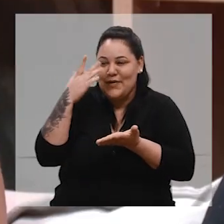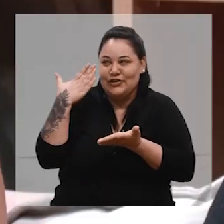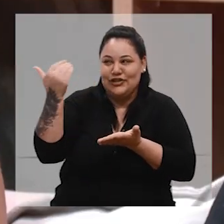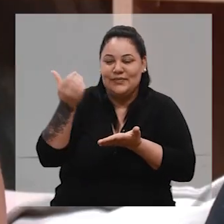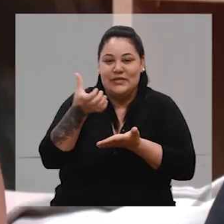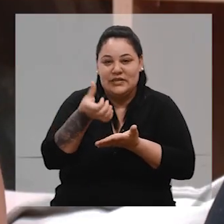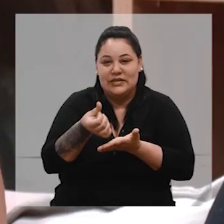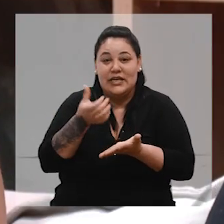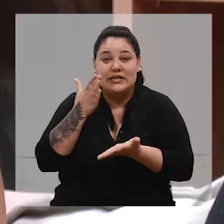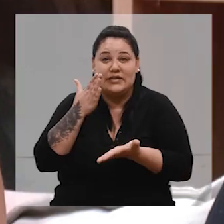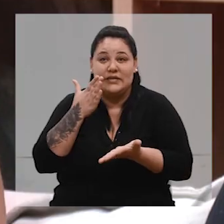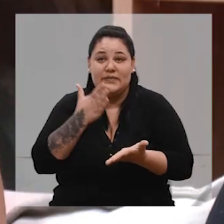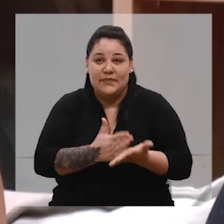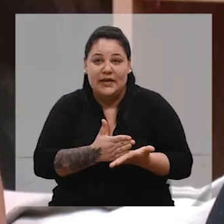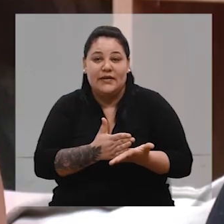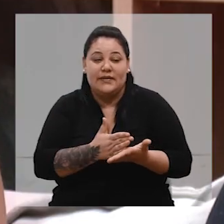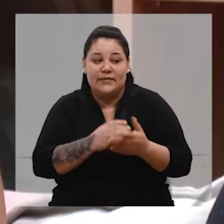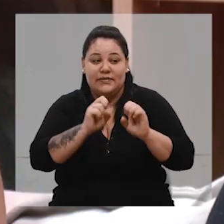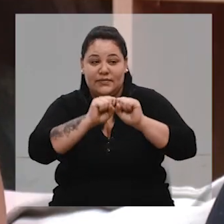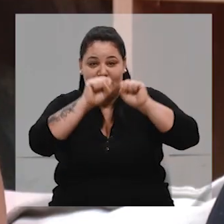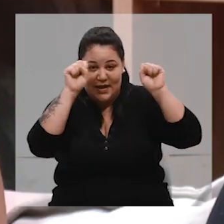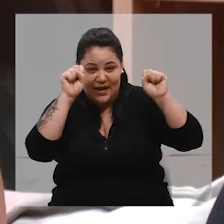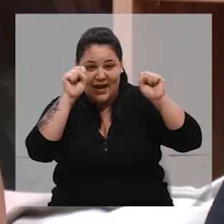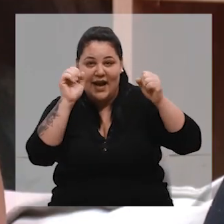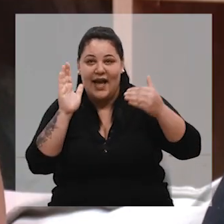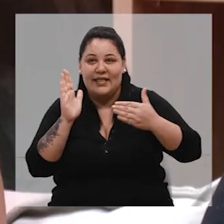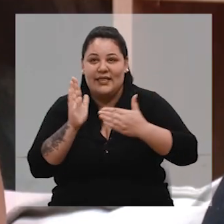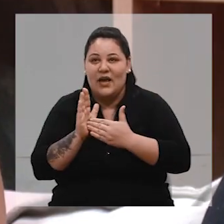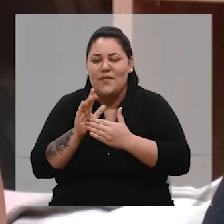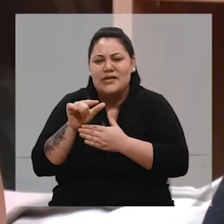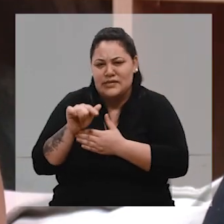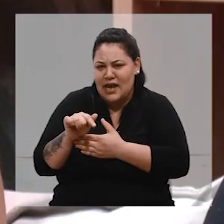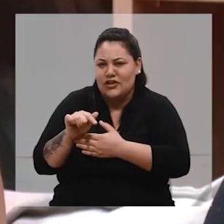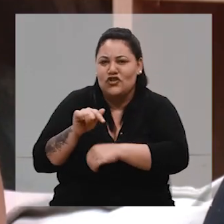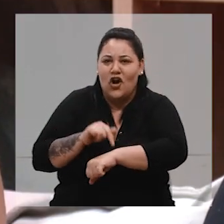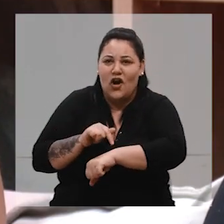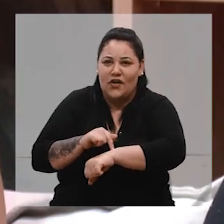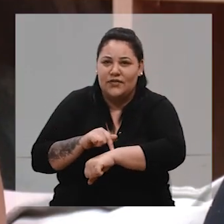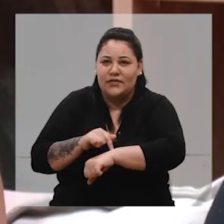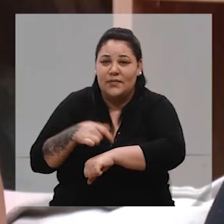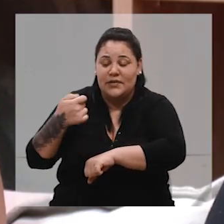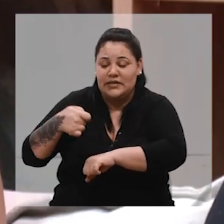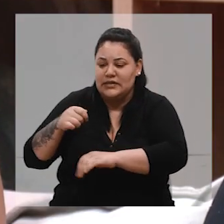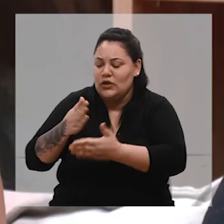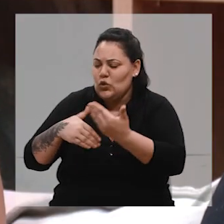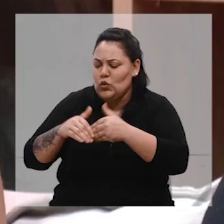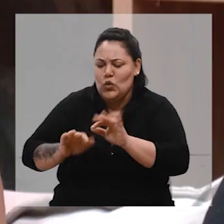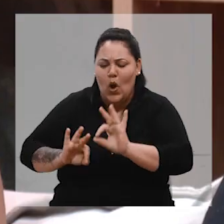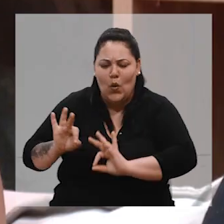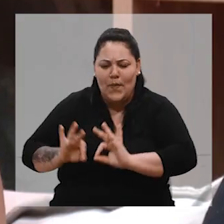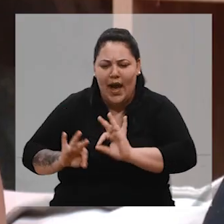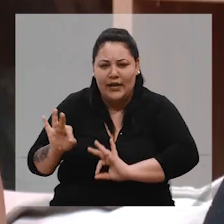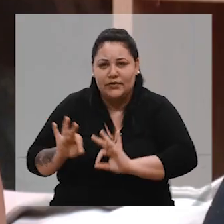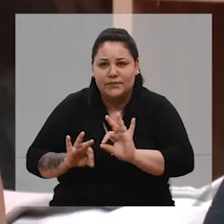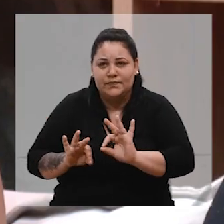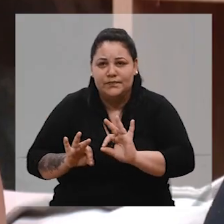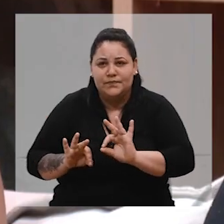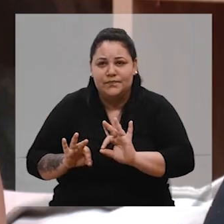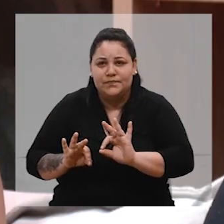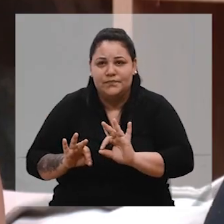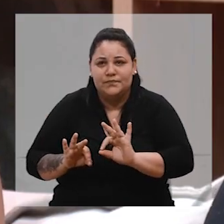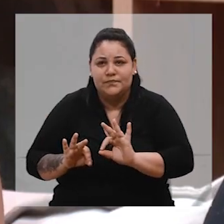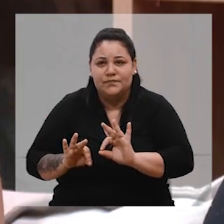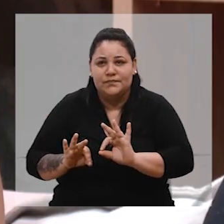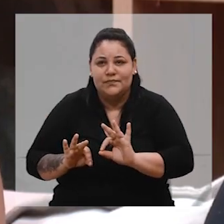Geralmente, sim, mãe começa me chamando 6h30 da manhã, né? Até umas 7 horas, daí já tem que estar